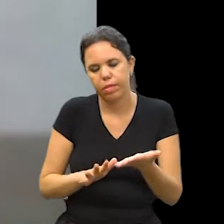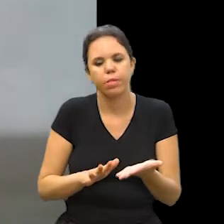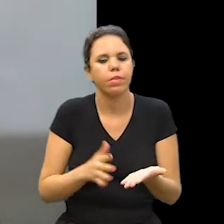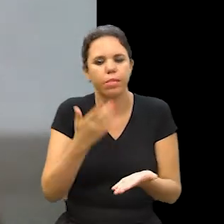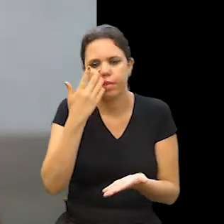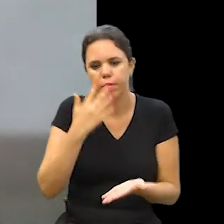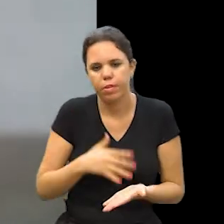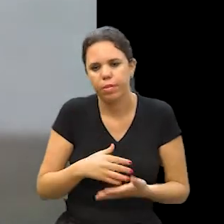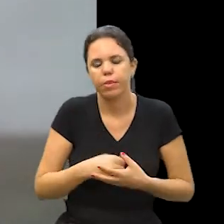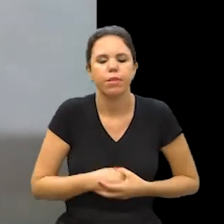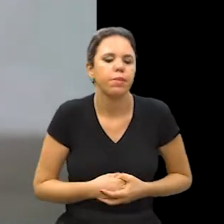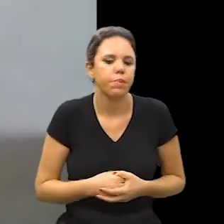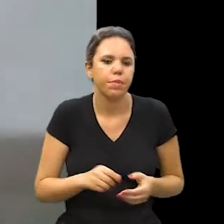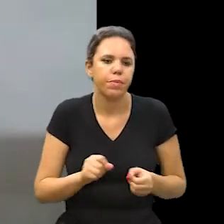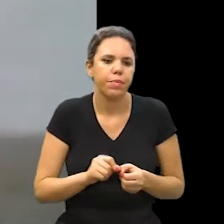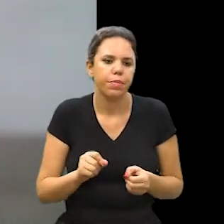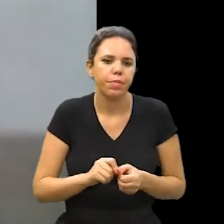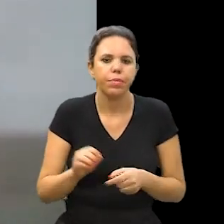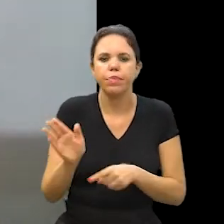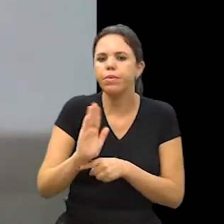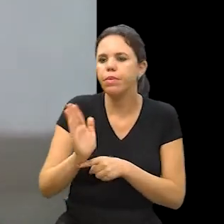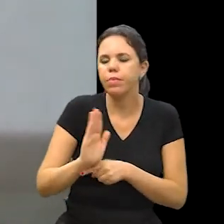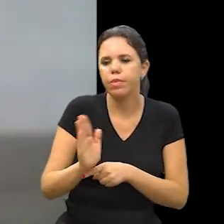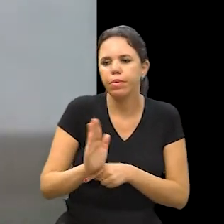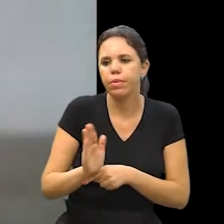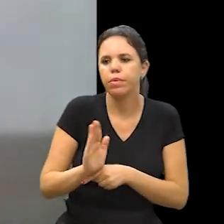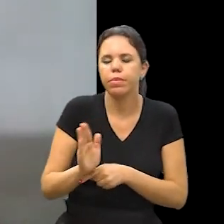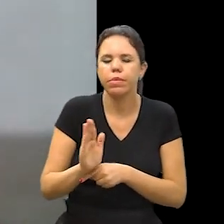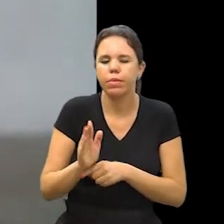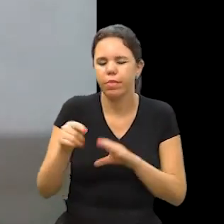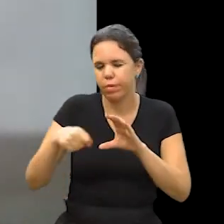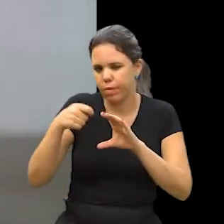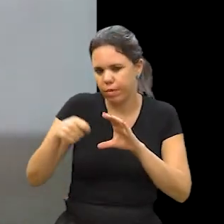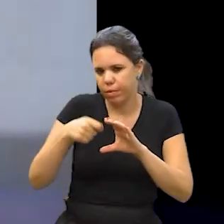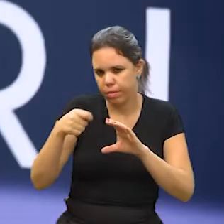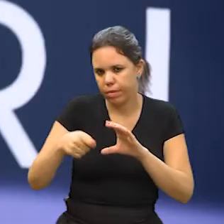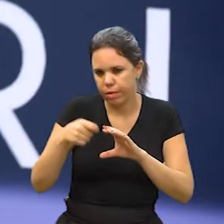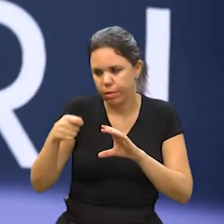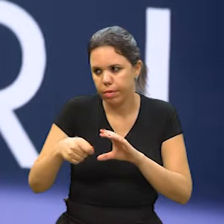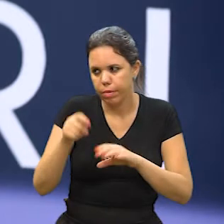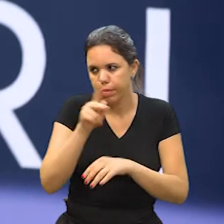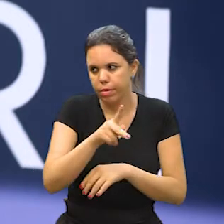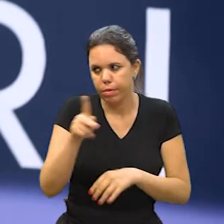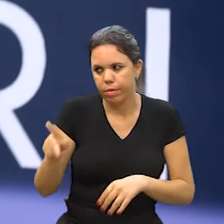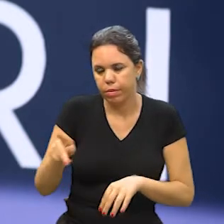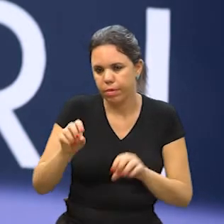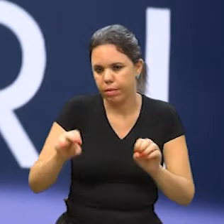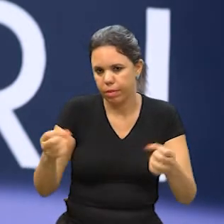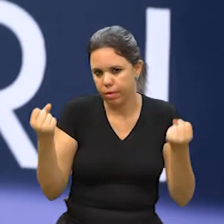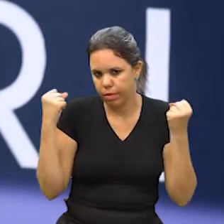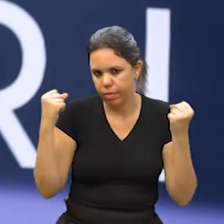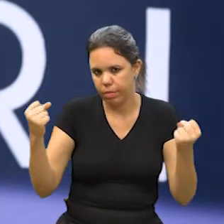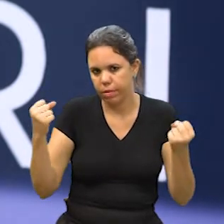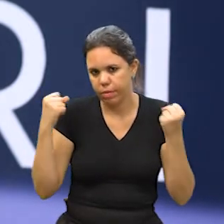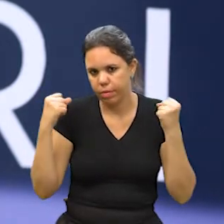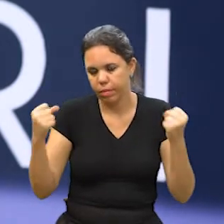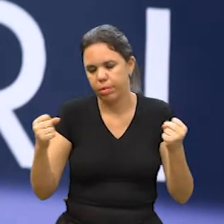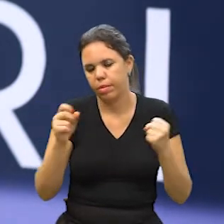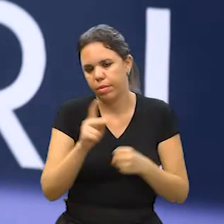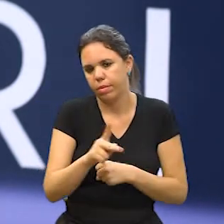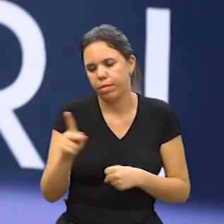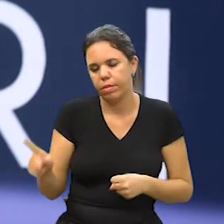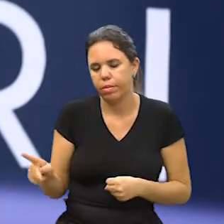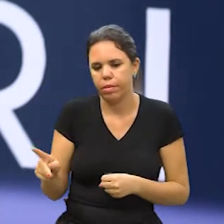as crianças, eram feitos vídeos, eram filmados, eram encaminhados pelo professor de educação física, pela professora